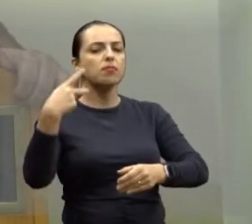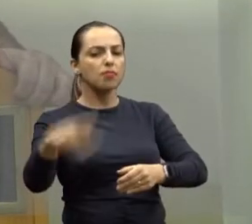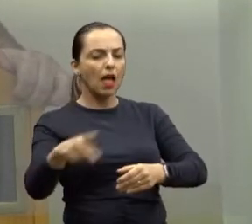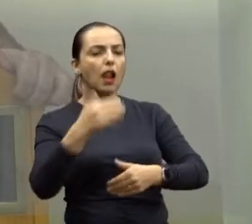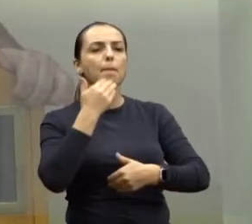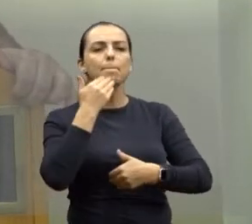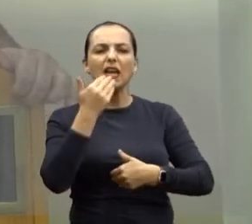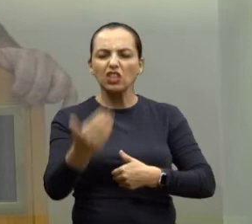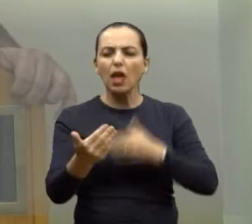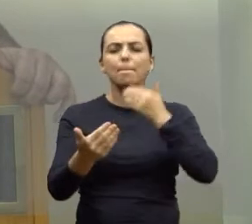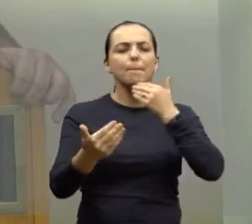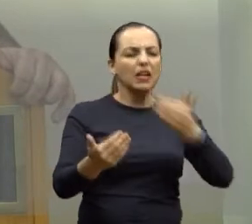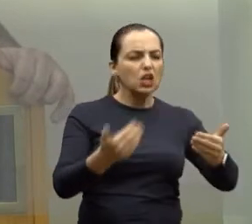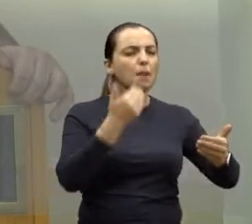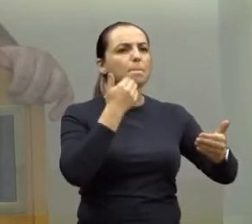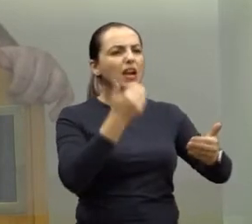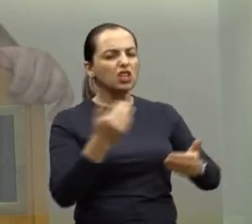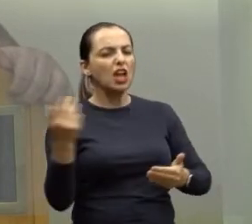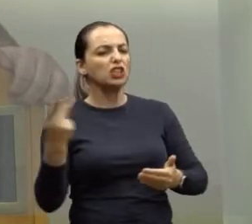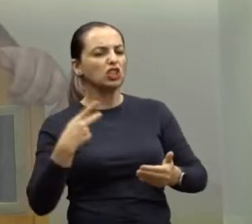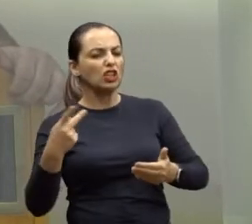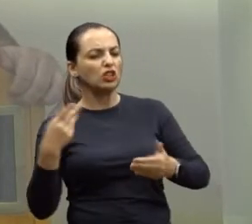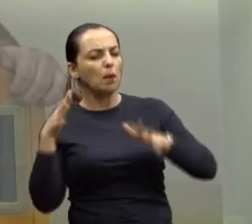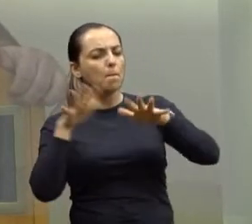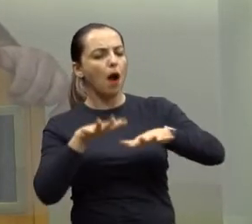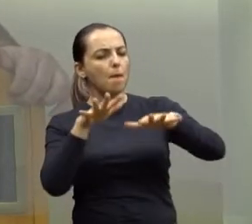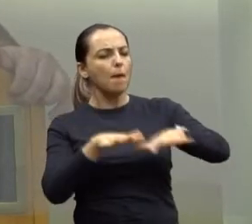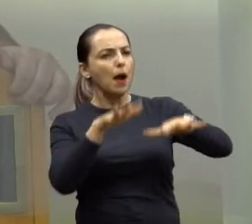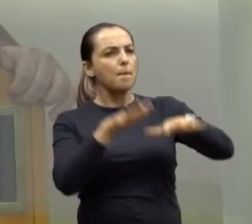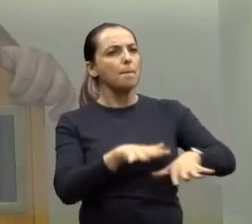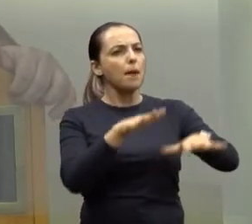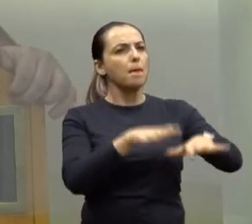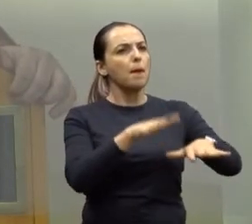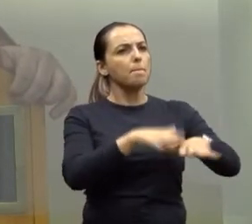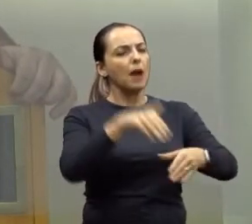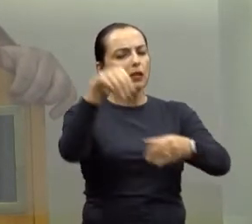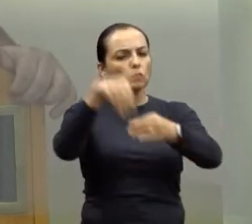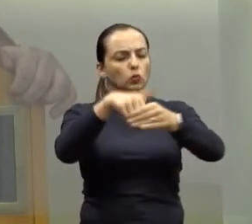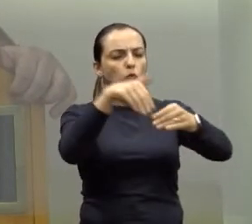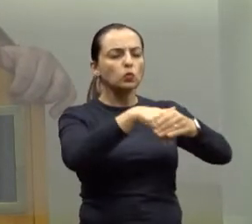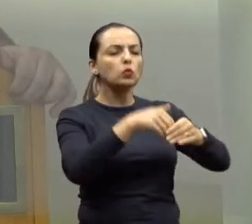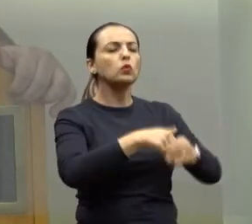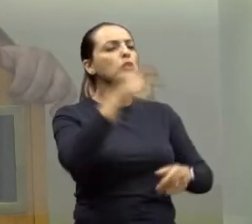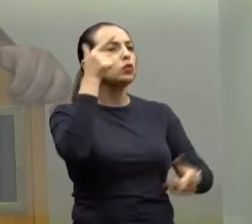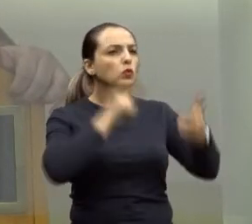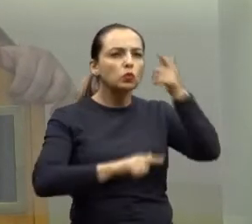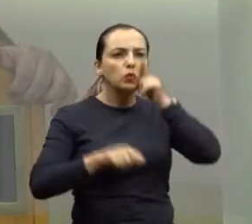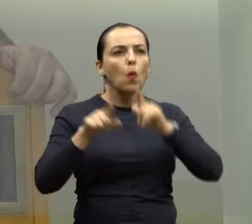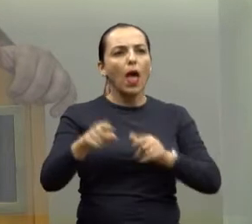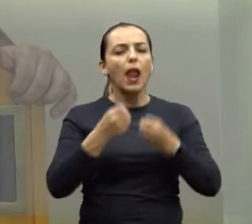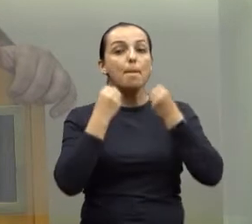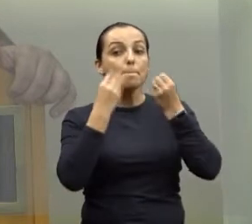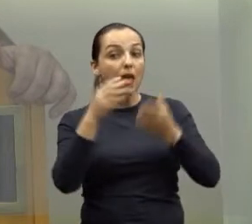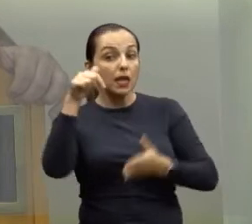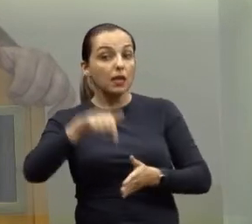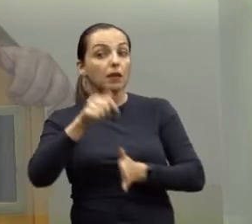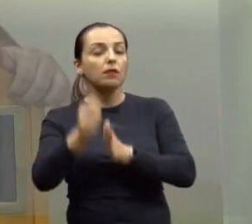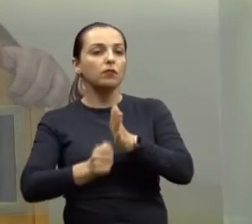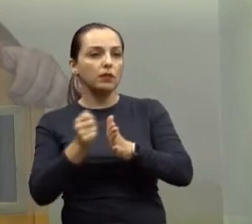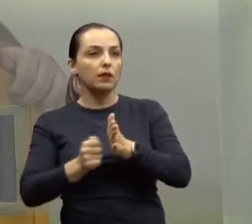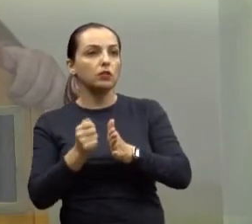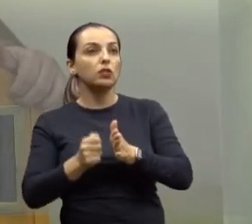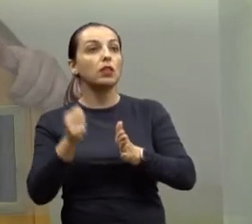pedir voto como para Rua para ajudar a eleger esse projeto tão importante a Tainara não foi só tão bem aqui em Araraquara